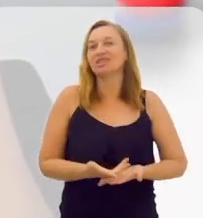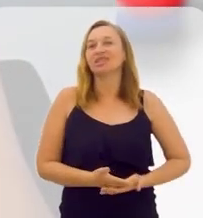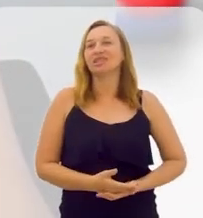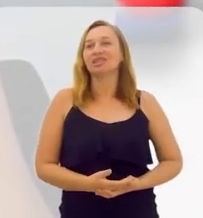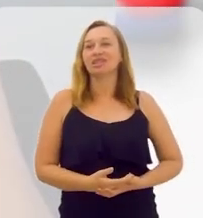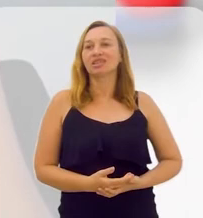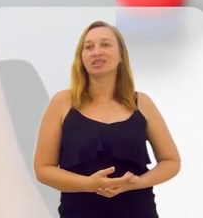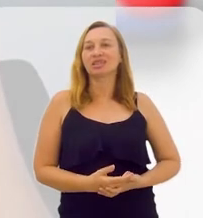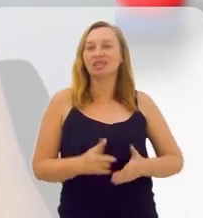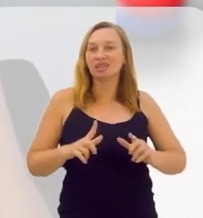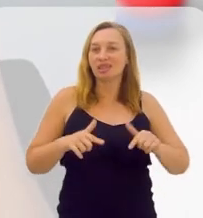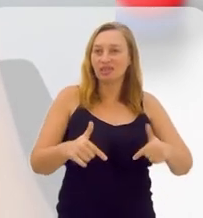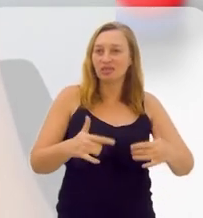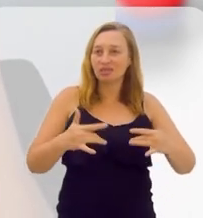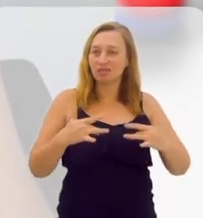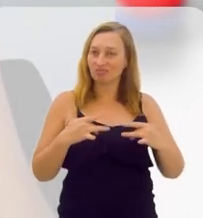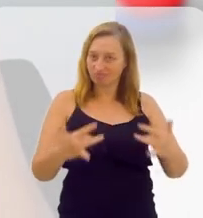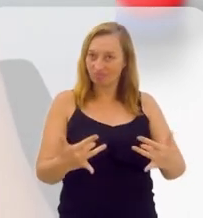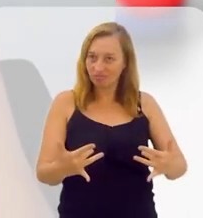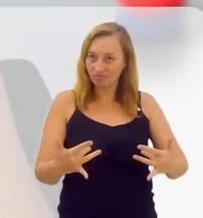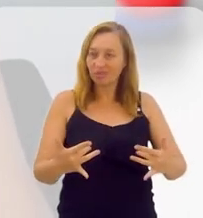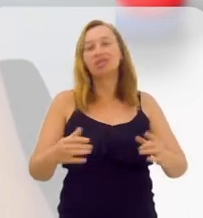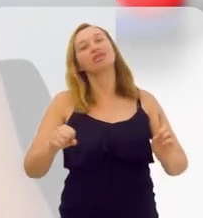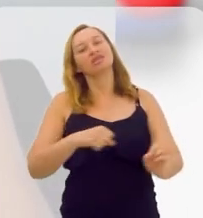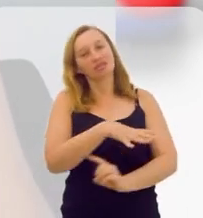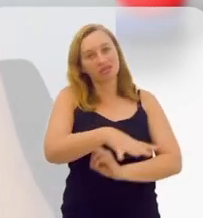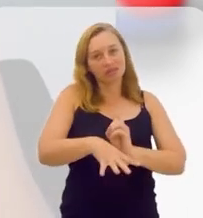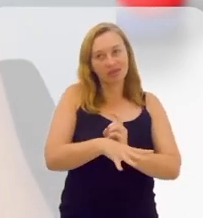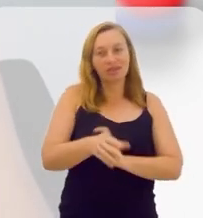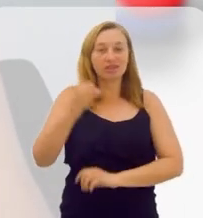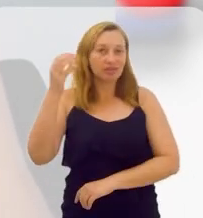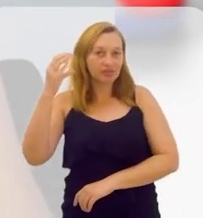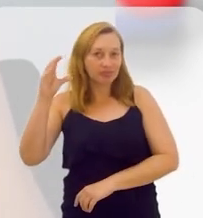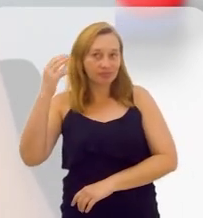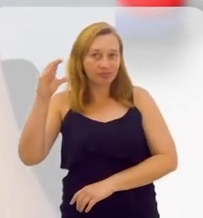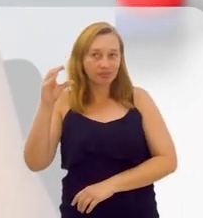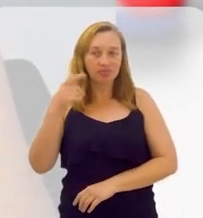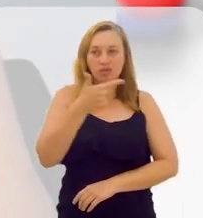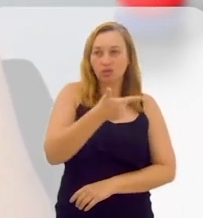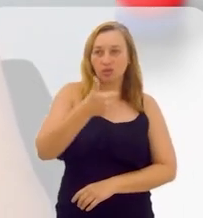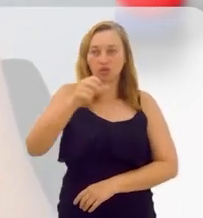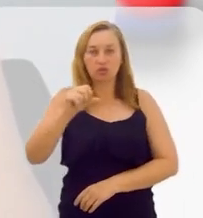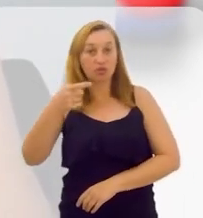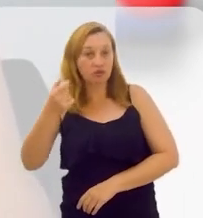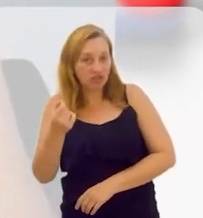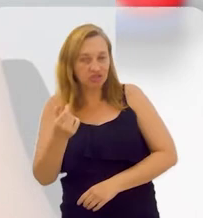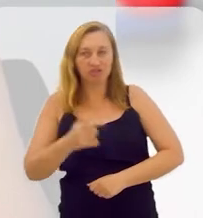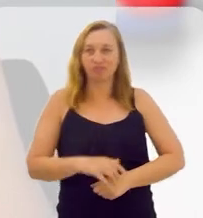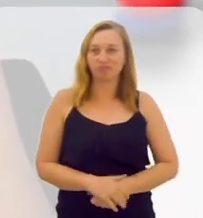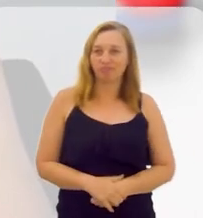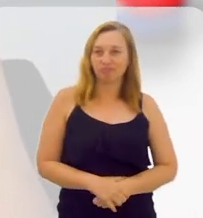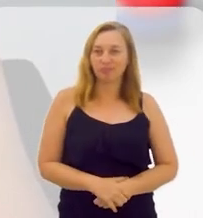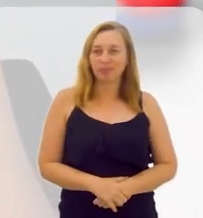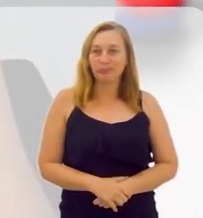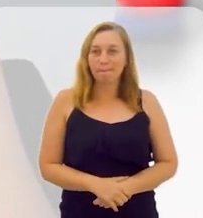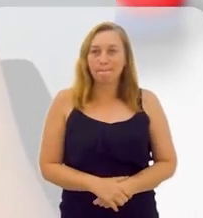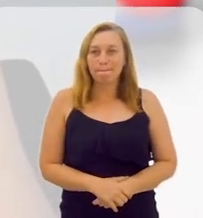né, das ações solidárias e sociais de Niterói. Em 2020,